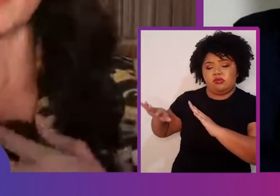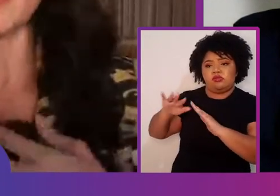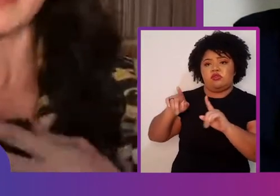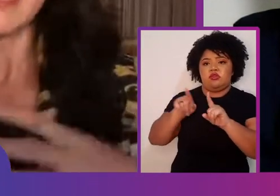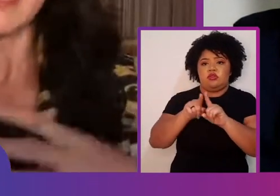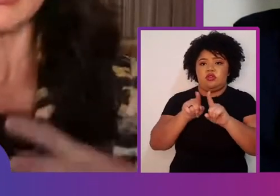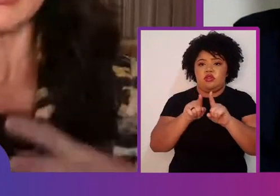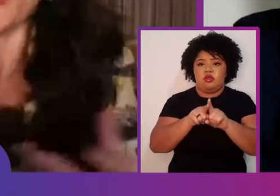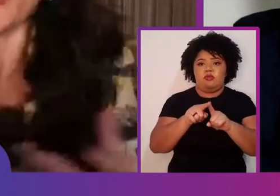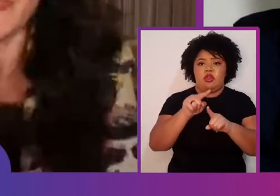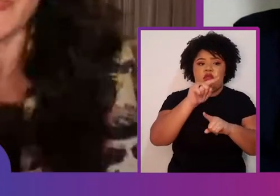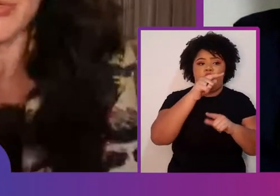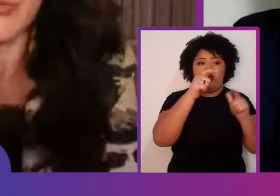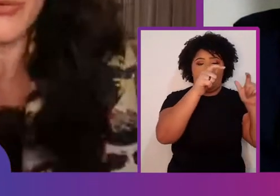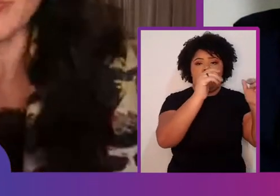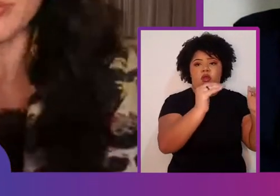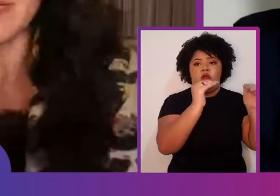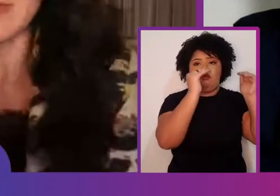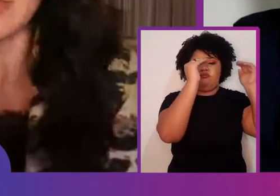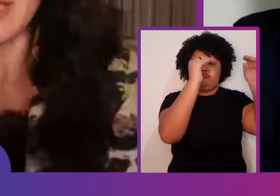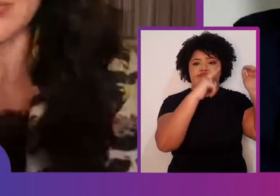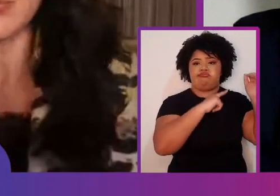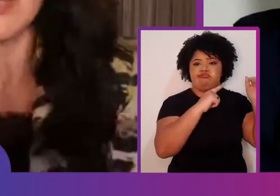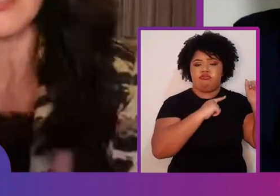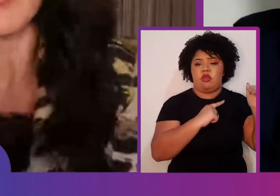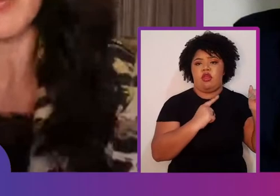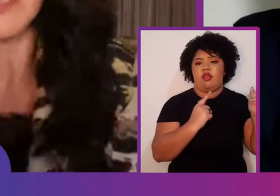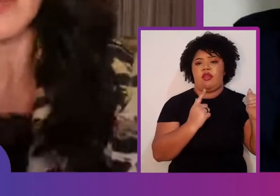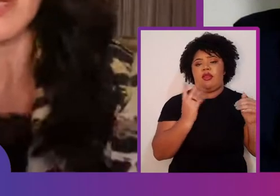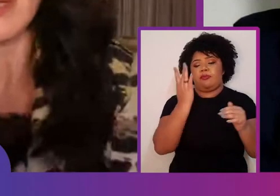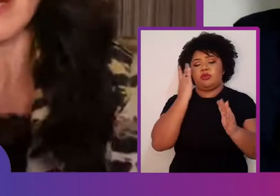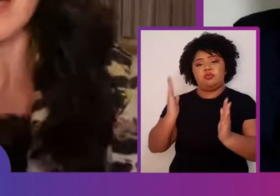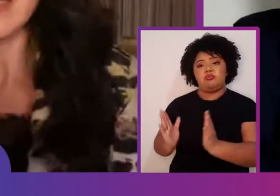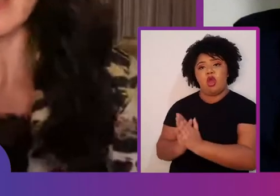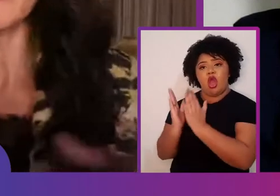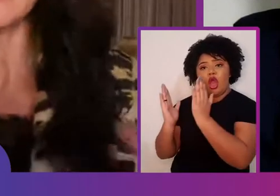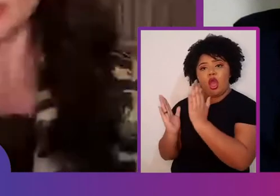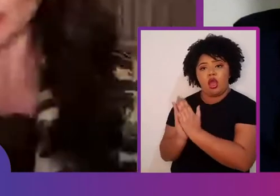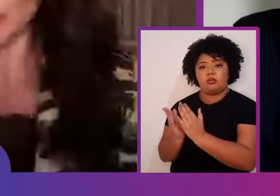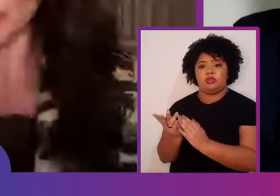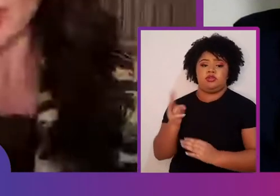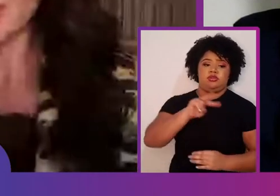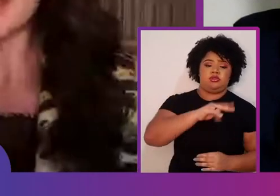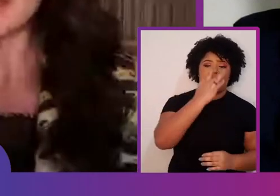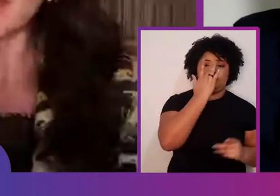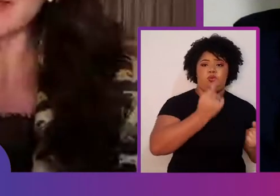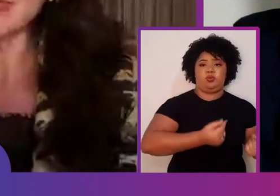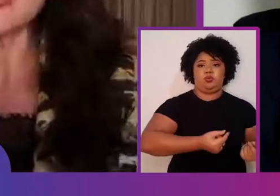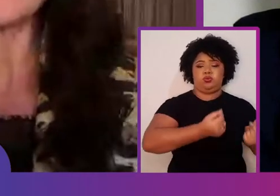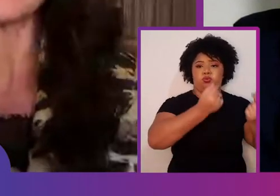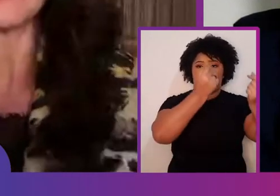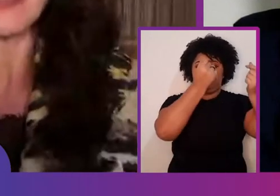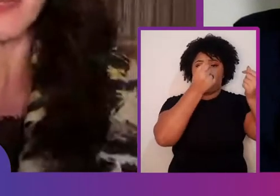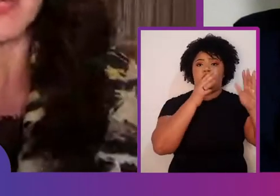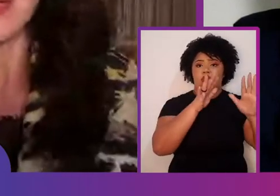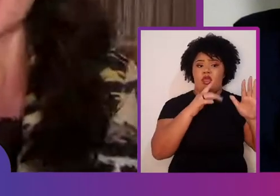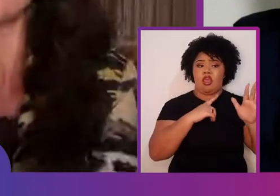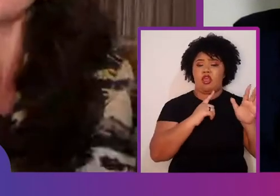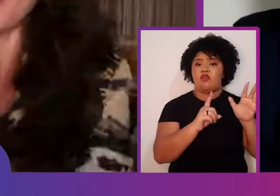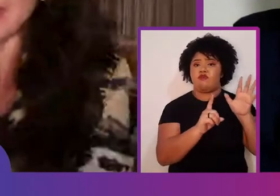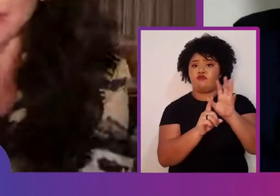pobreza extrema, e isso obviamente ficou muito mais evidente quando você tem uma pandemia que afeta todos, mas afeta de